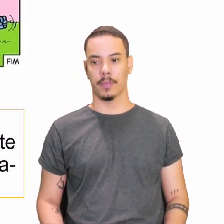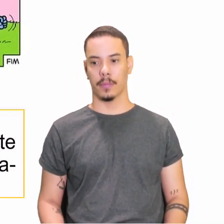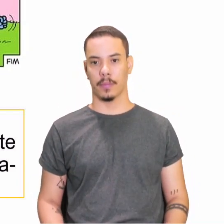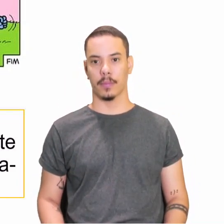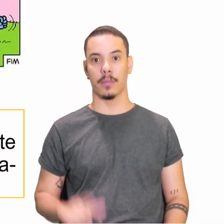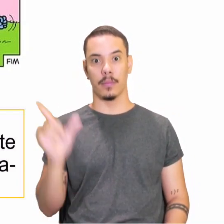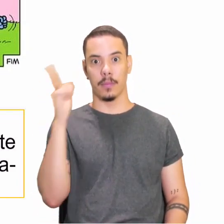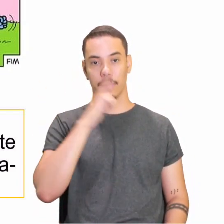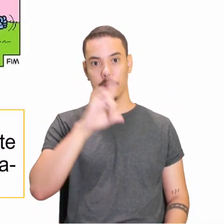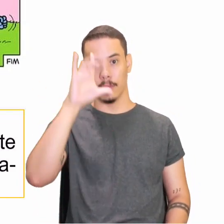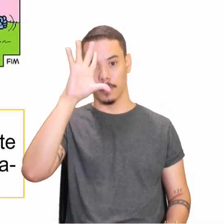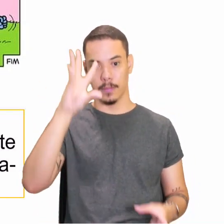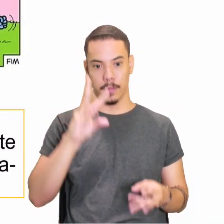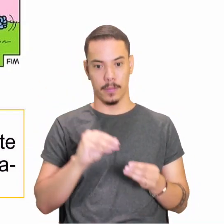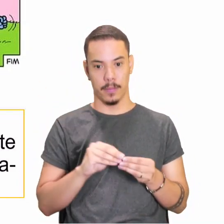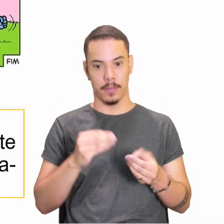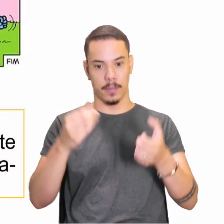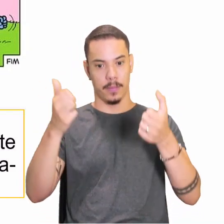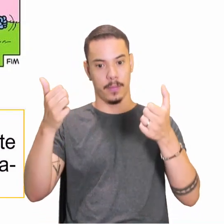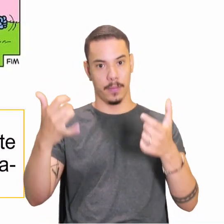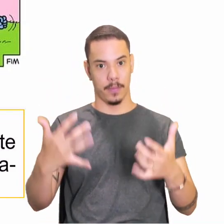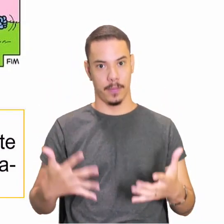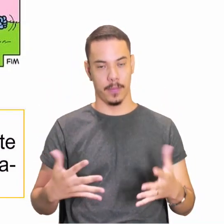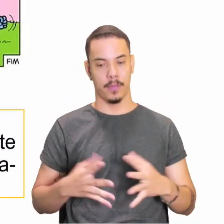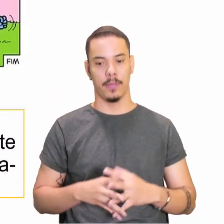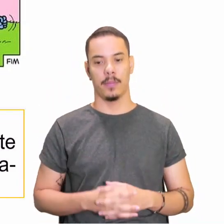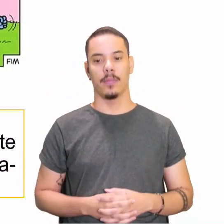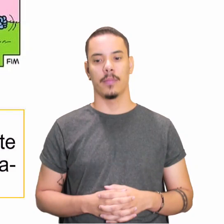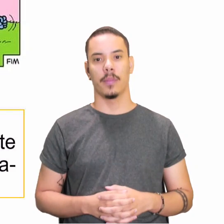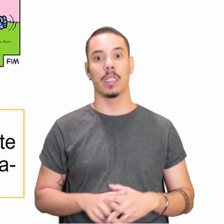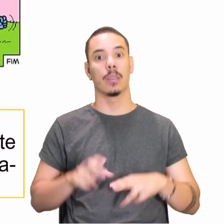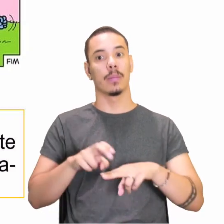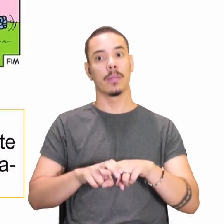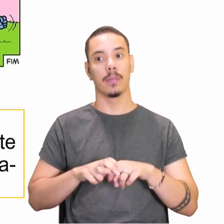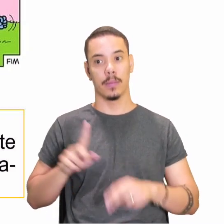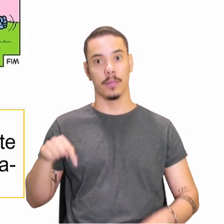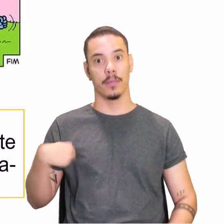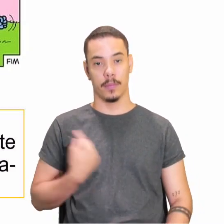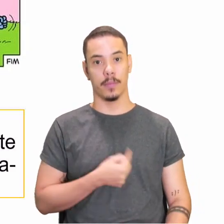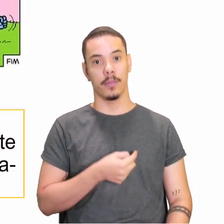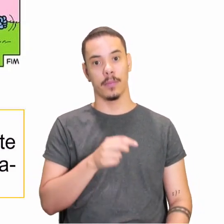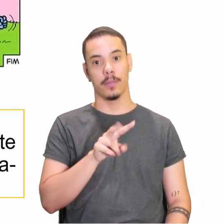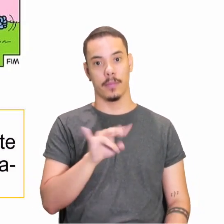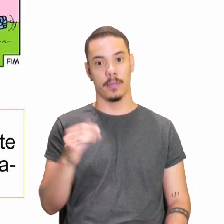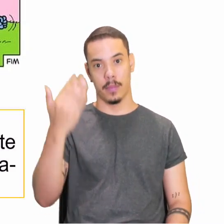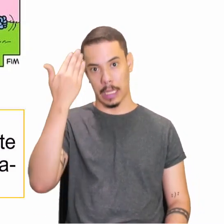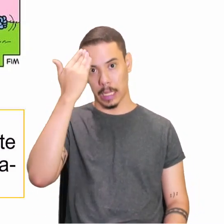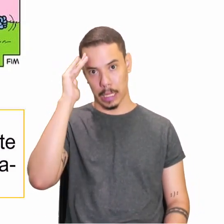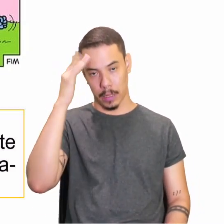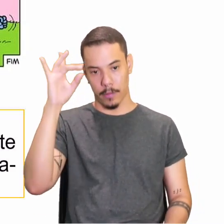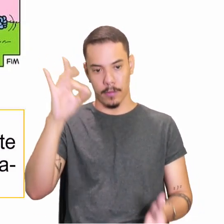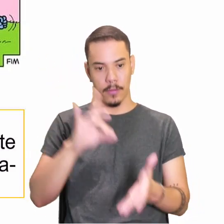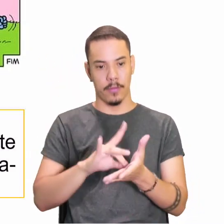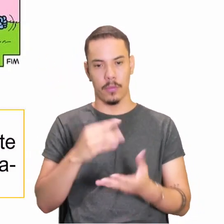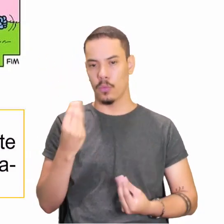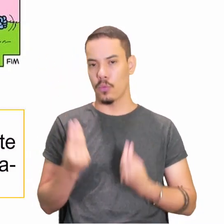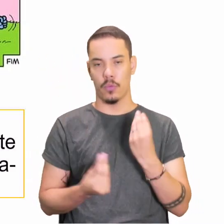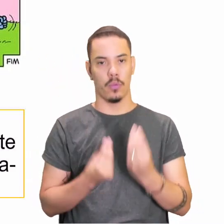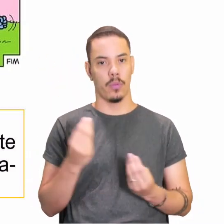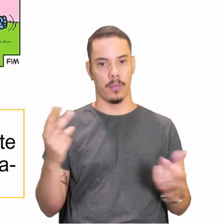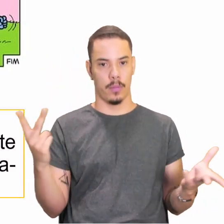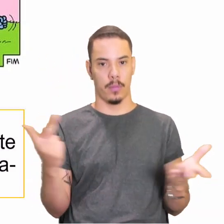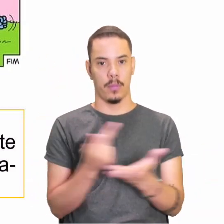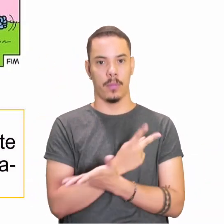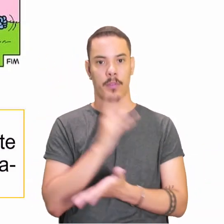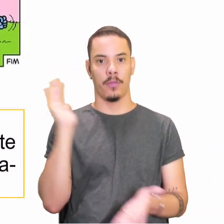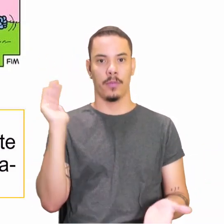na conclusão, que é explicado, né? E aí nós vamos entender exatamente como é que fica aí o final